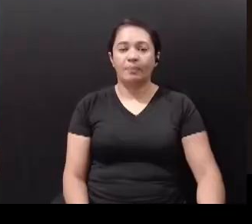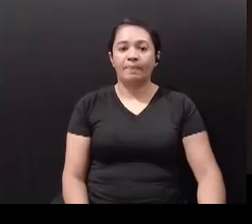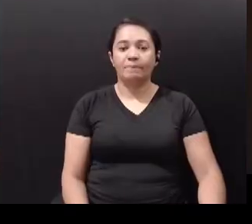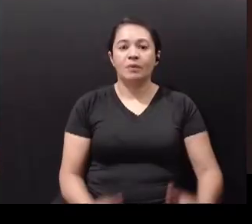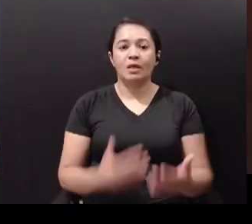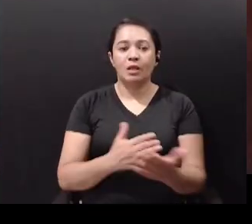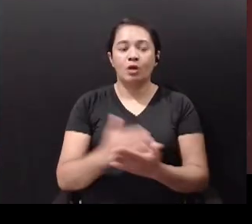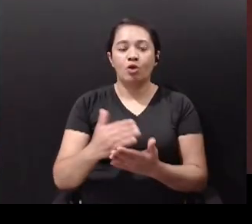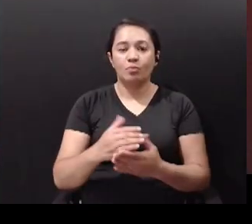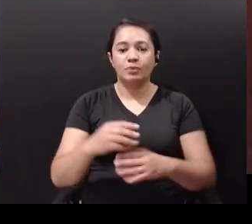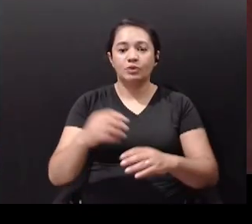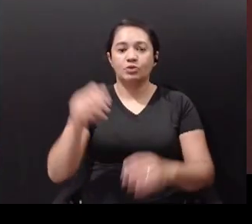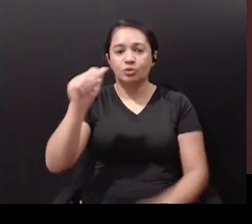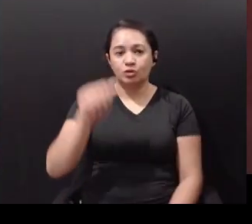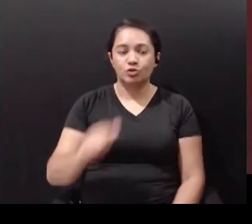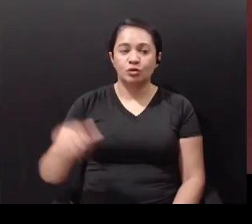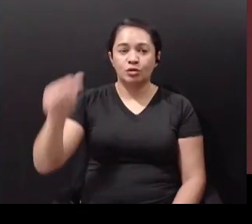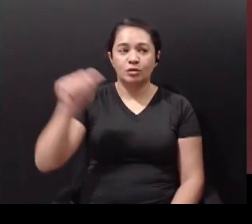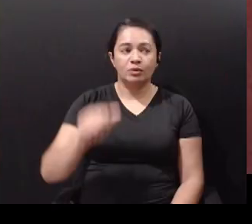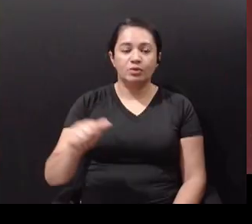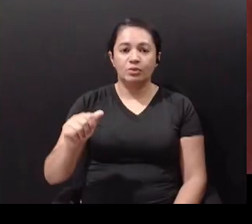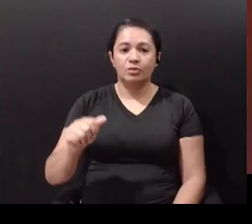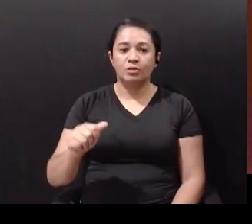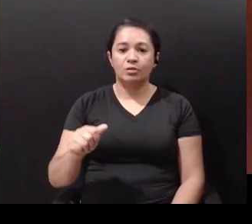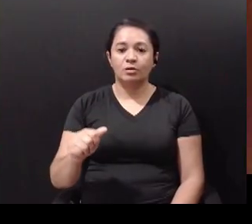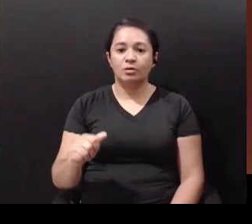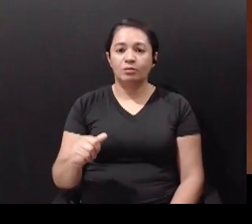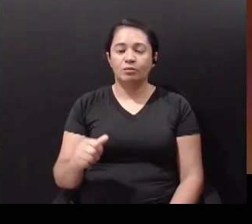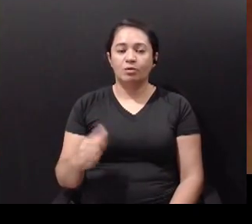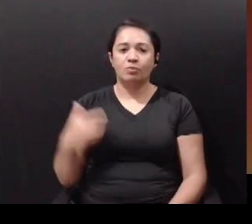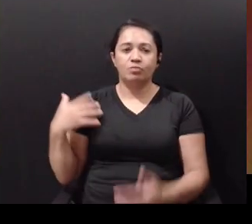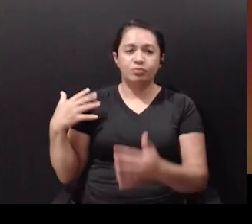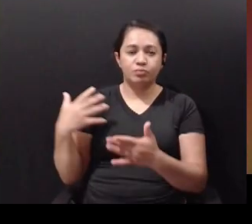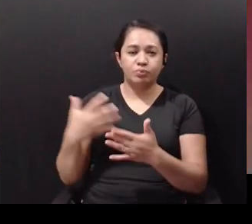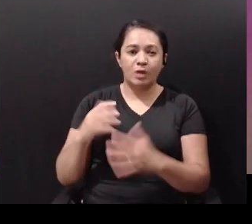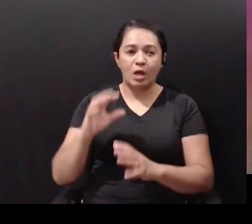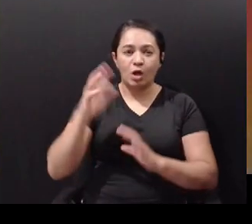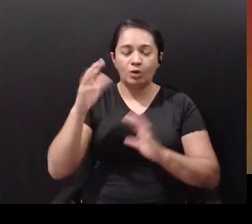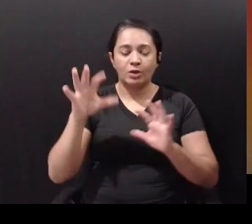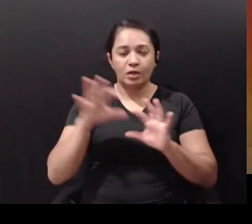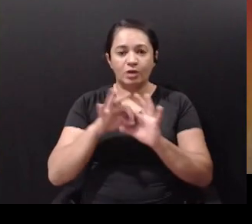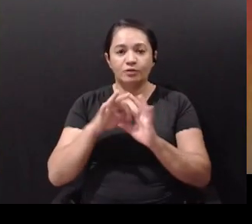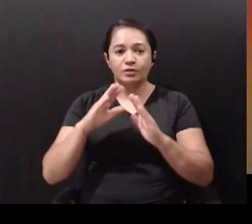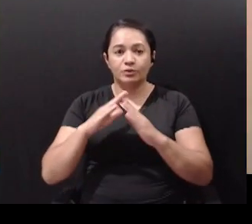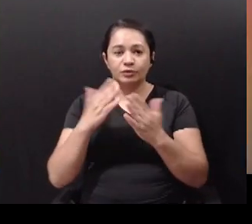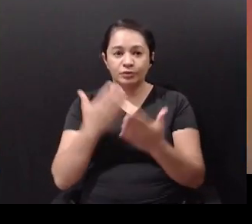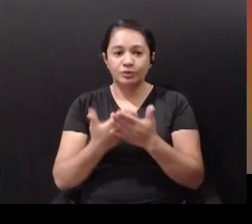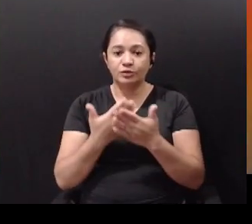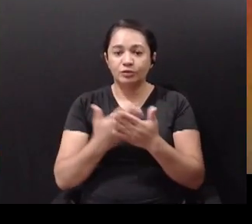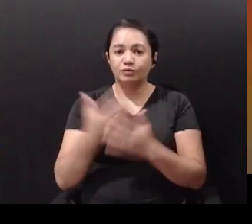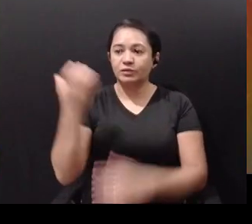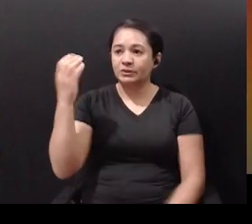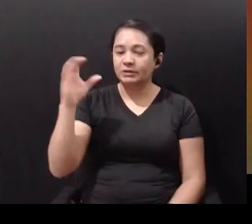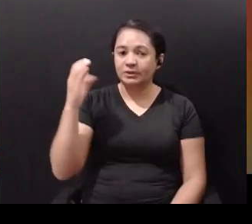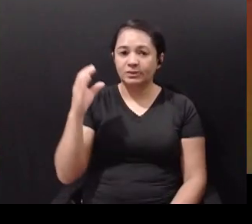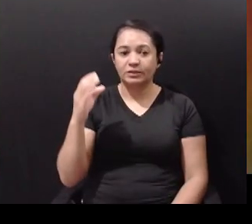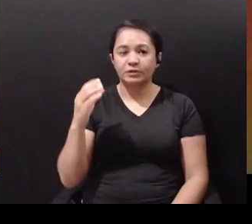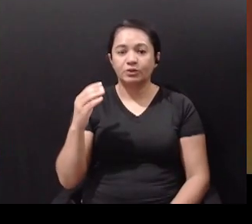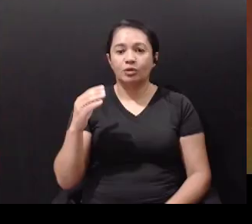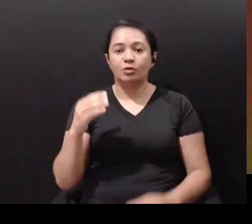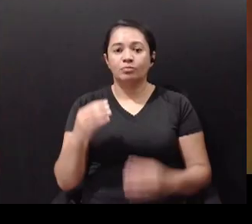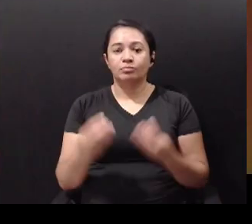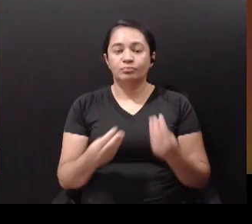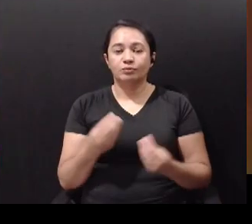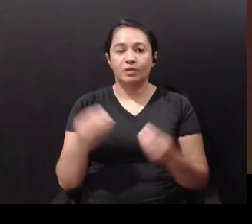associação. Por muito tempo se teve a vinculação do Colégio Culta-Ciência como um colégio